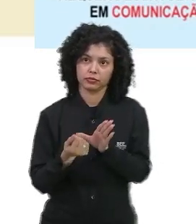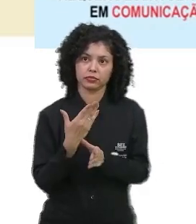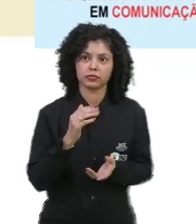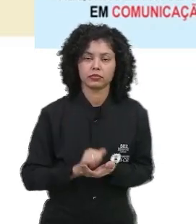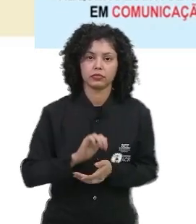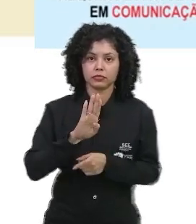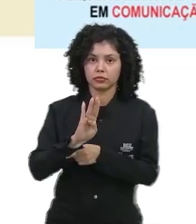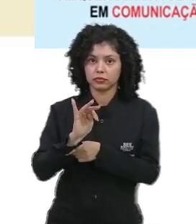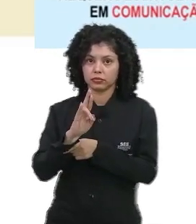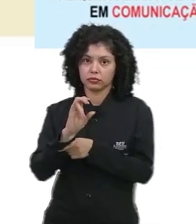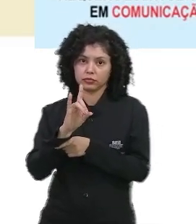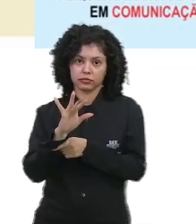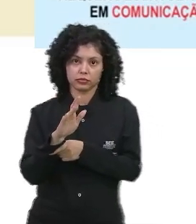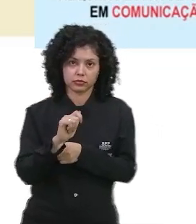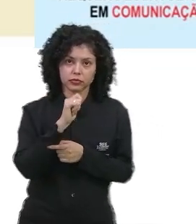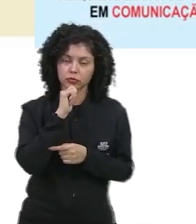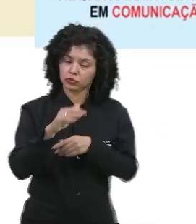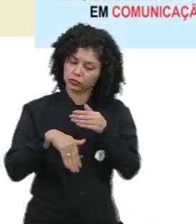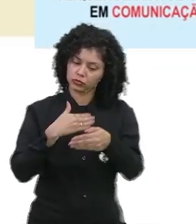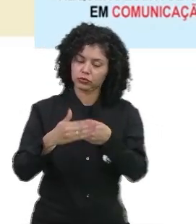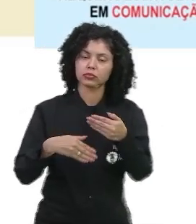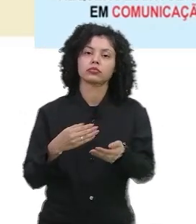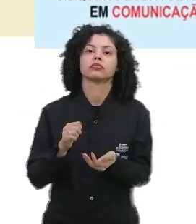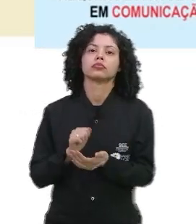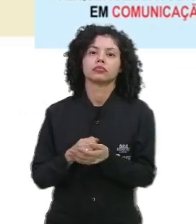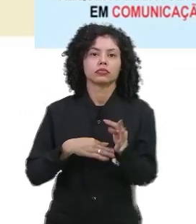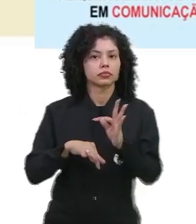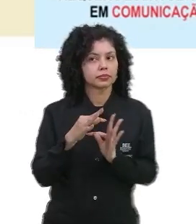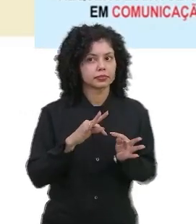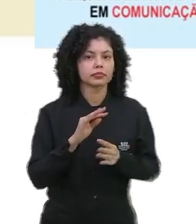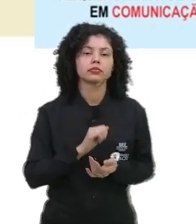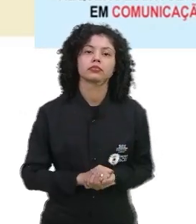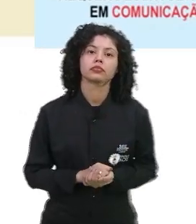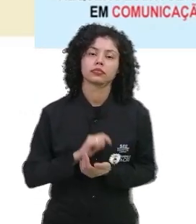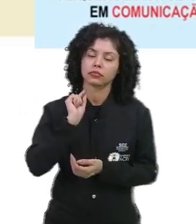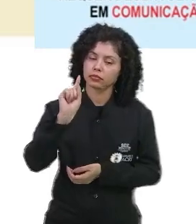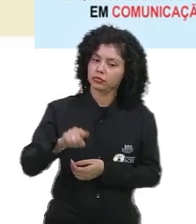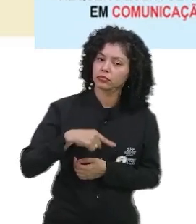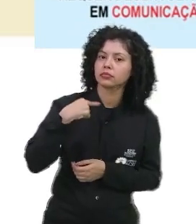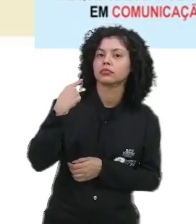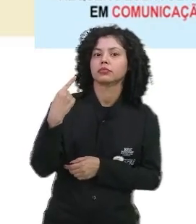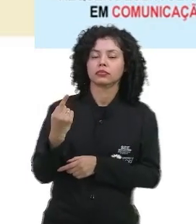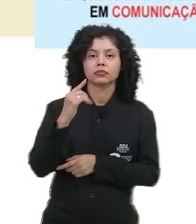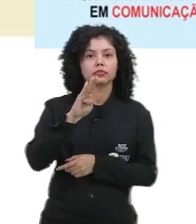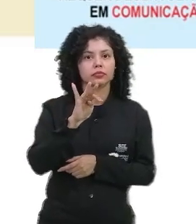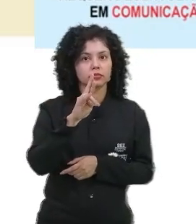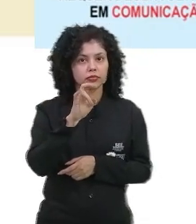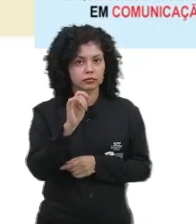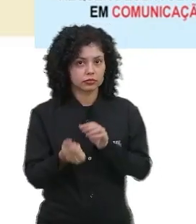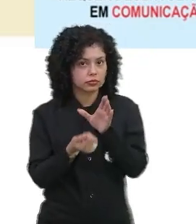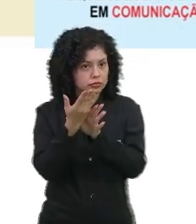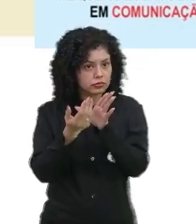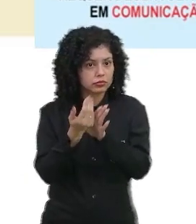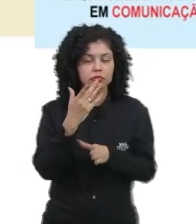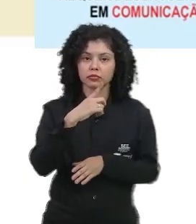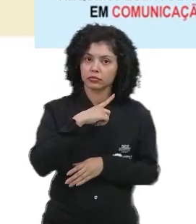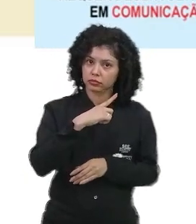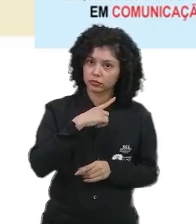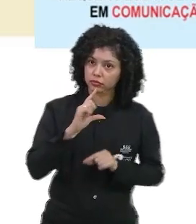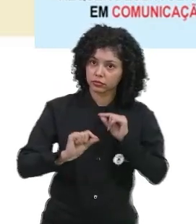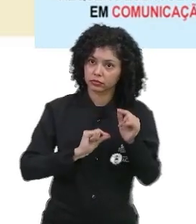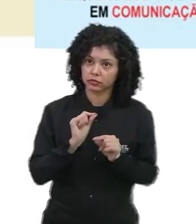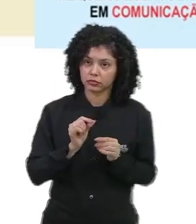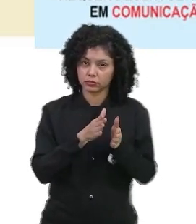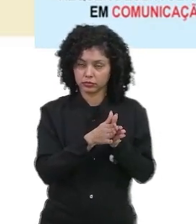do biodiesel, tudo através de um processo tecnológico. Após esse biodiesel ele ser produzido, eu tenho a